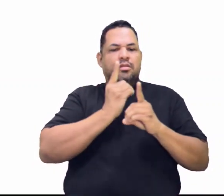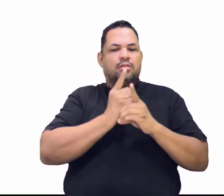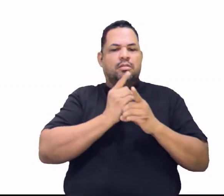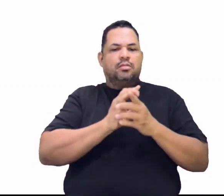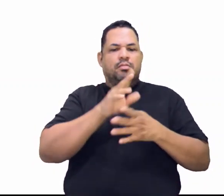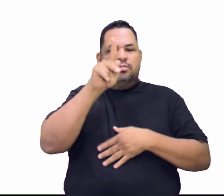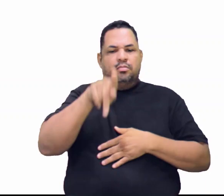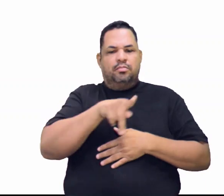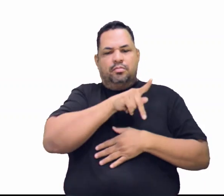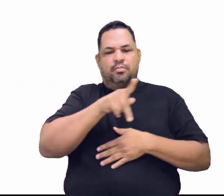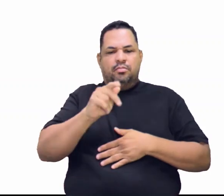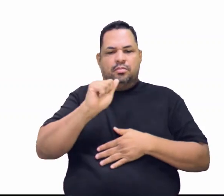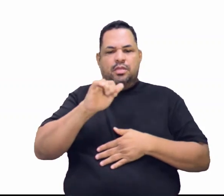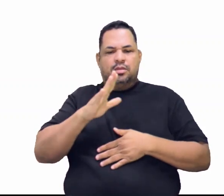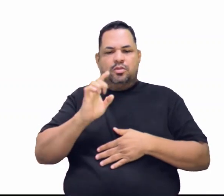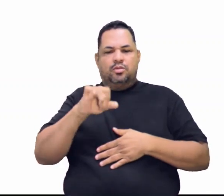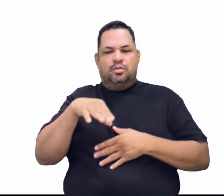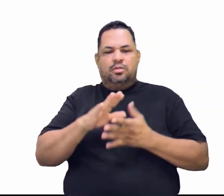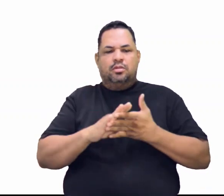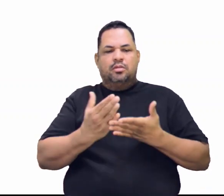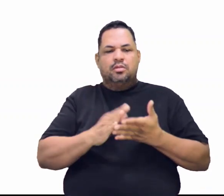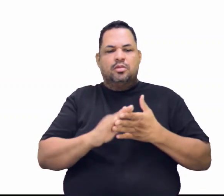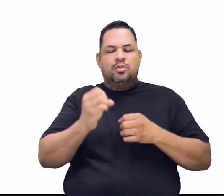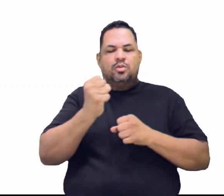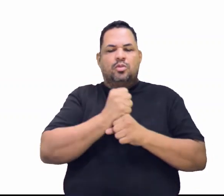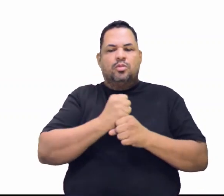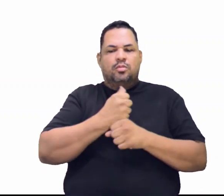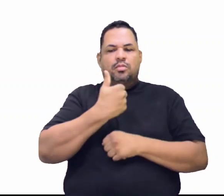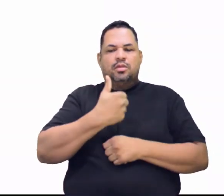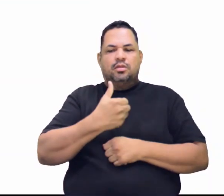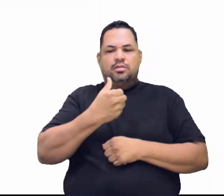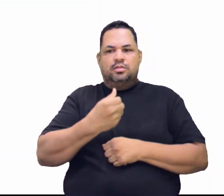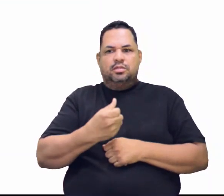foram descobertos pelo padre Acunã em